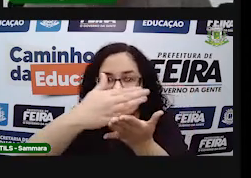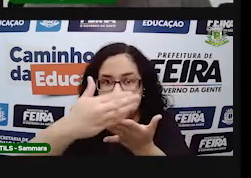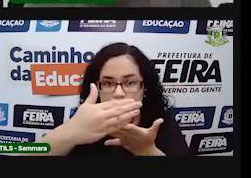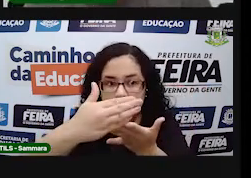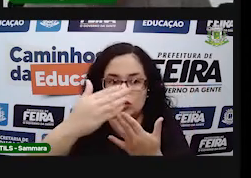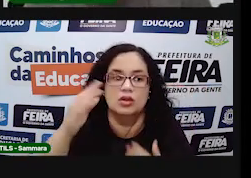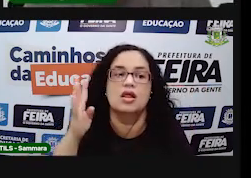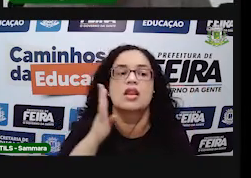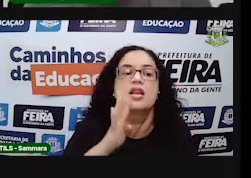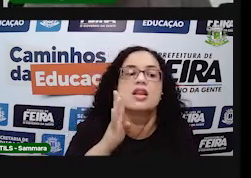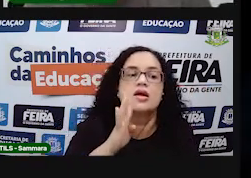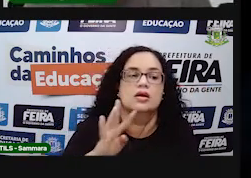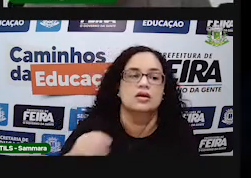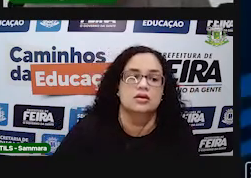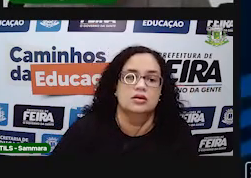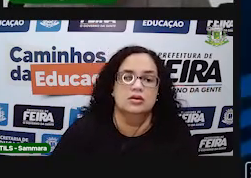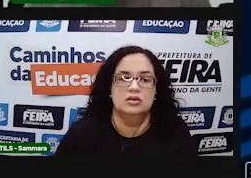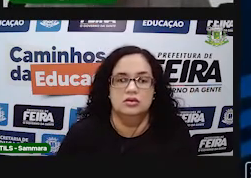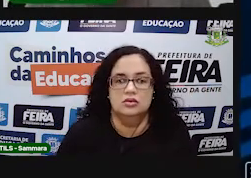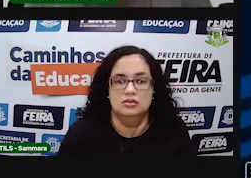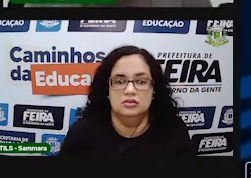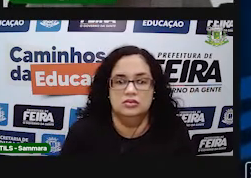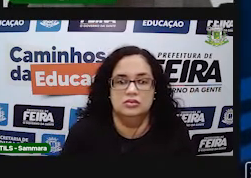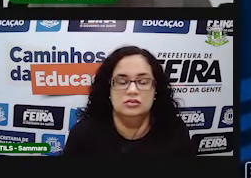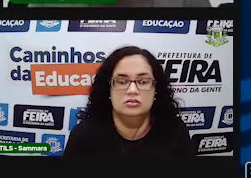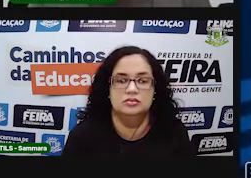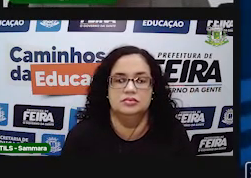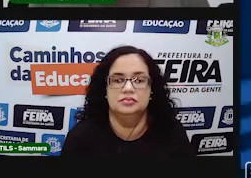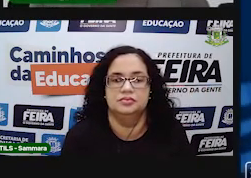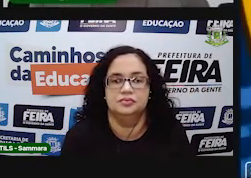em começar. Olha só que bacana.